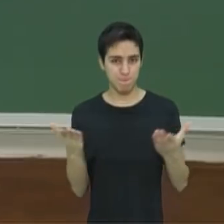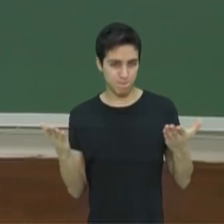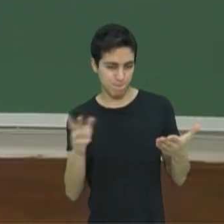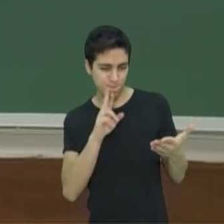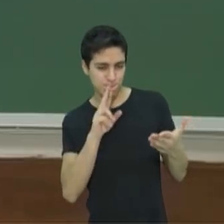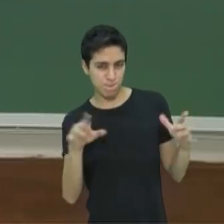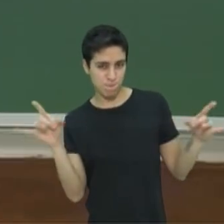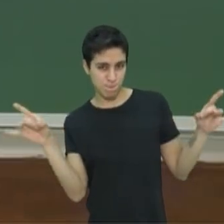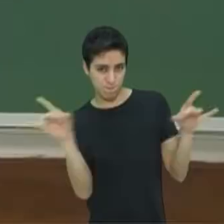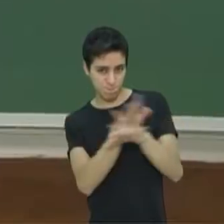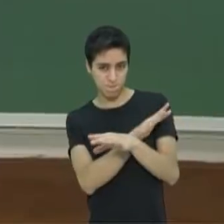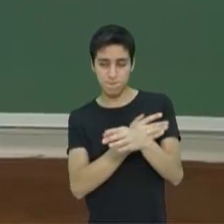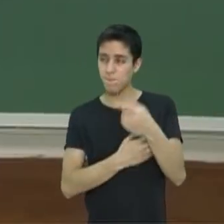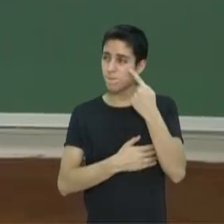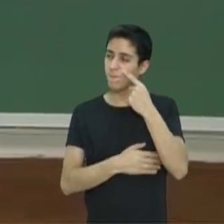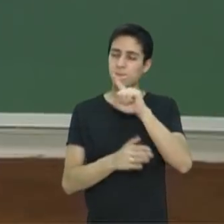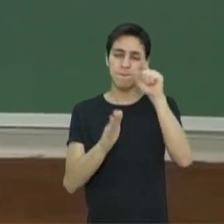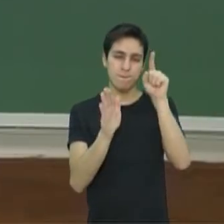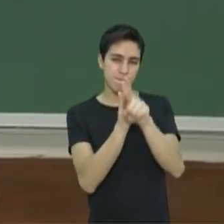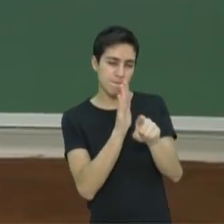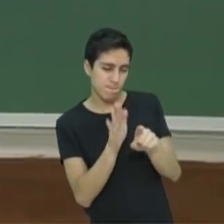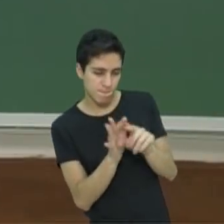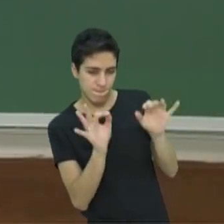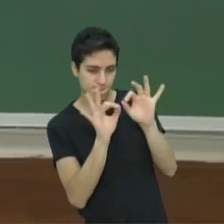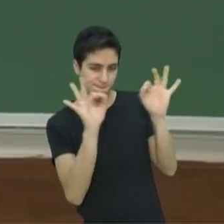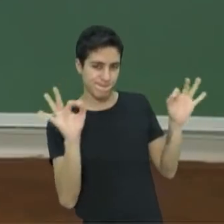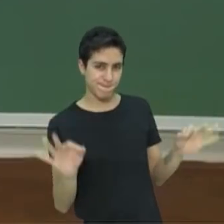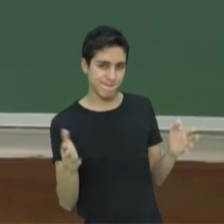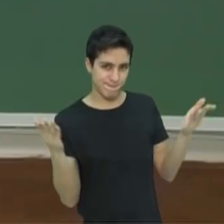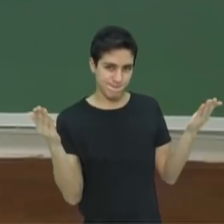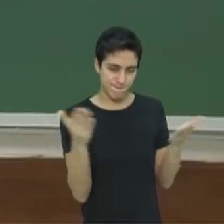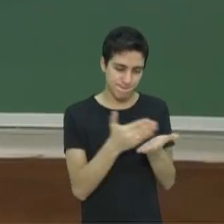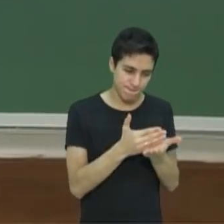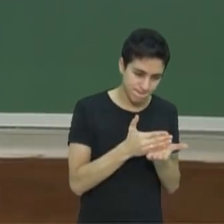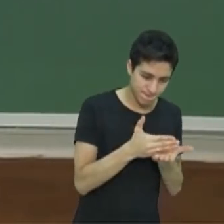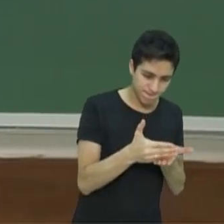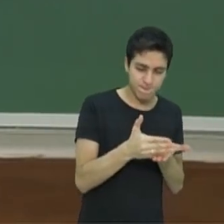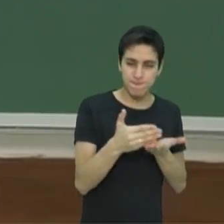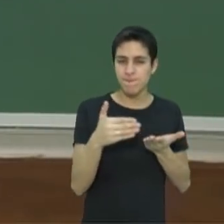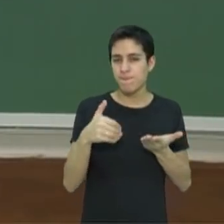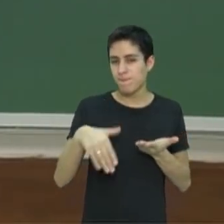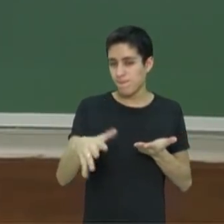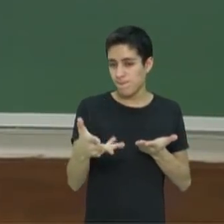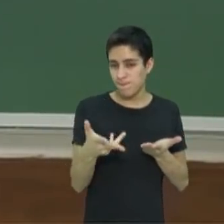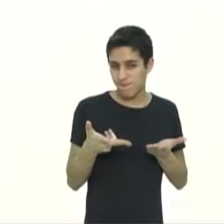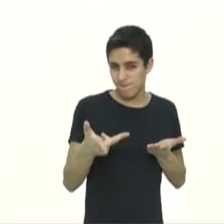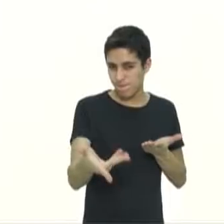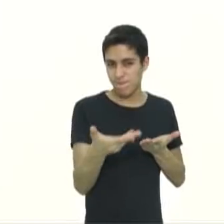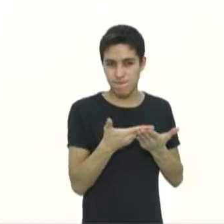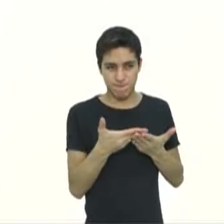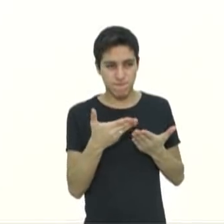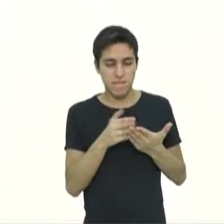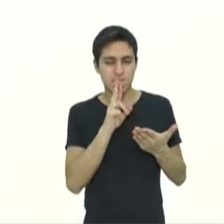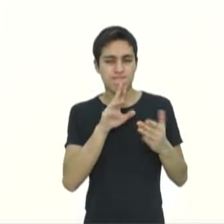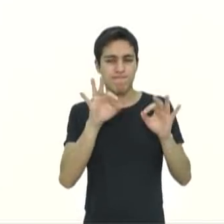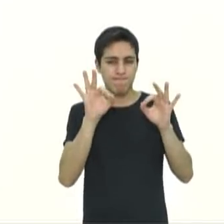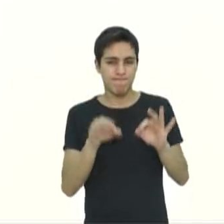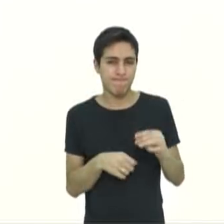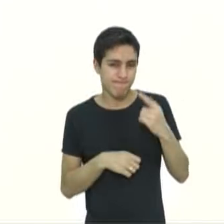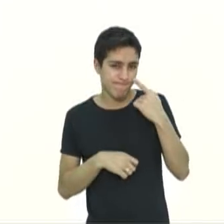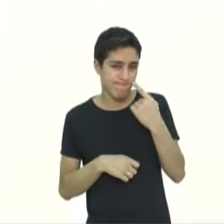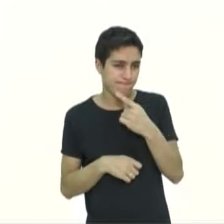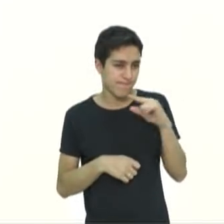Respondido, pessoal? Esse quiz foi simples para a gente iniciar aqui e dar velocidade para a nossa aula. A resposta correta era a letra